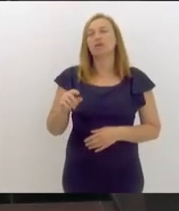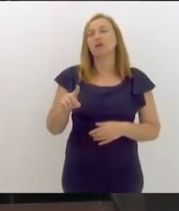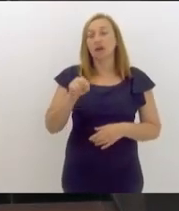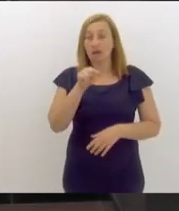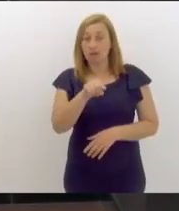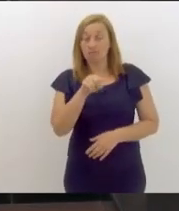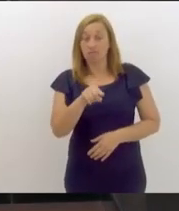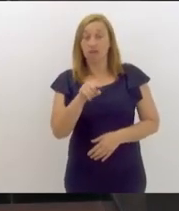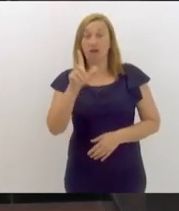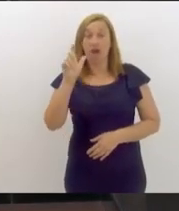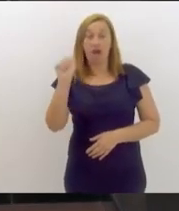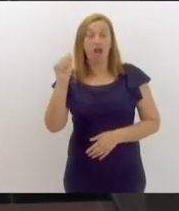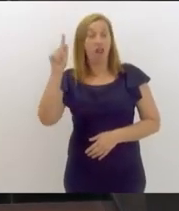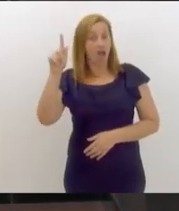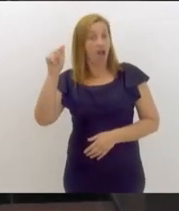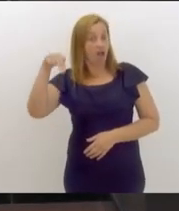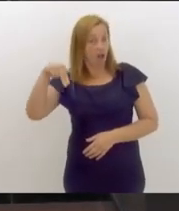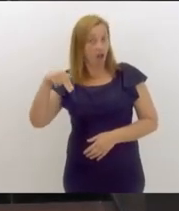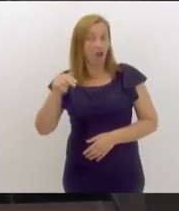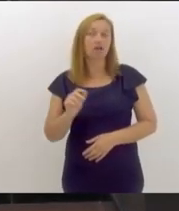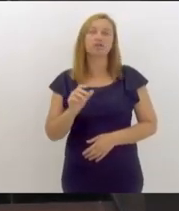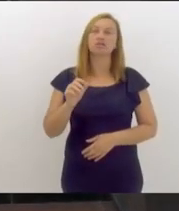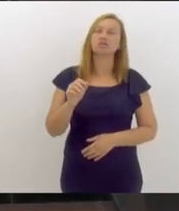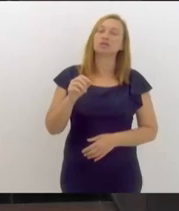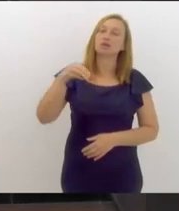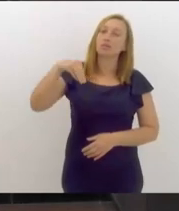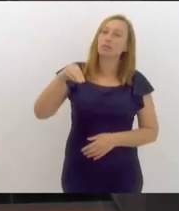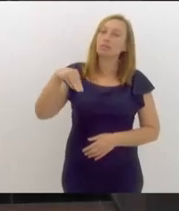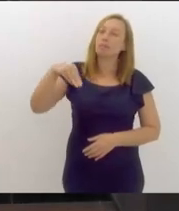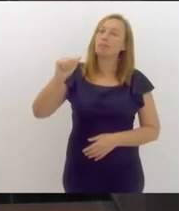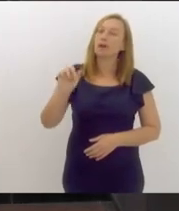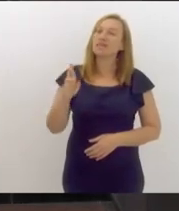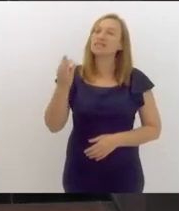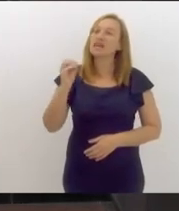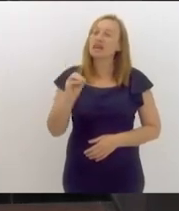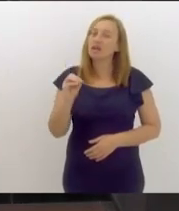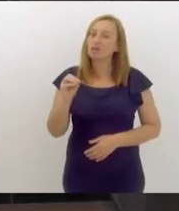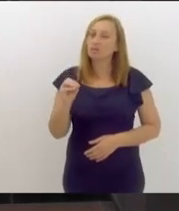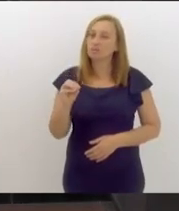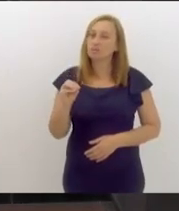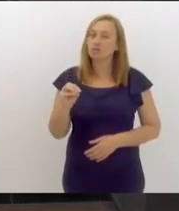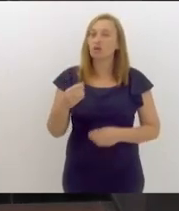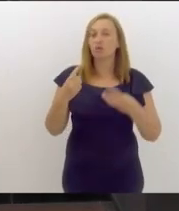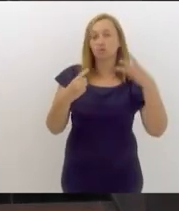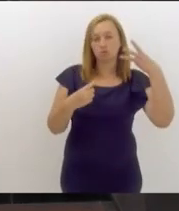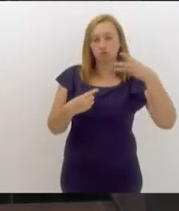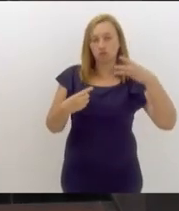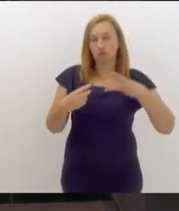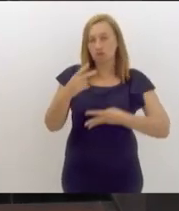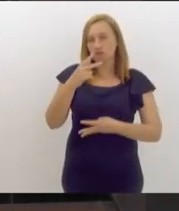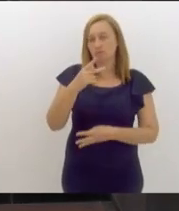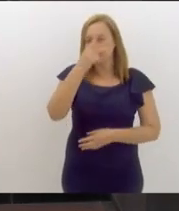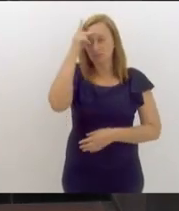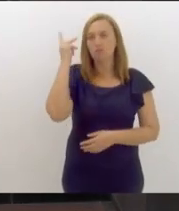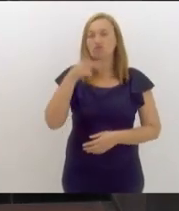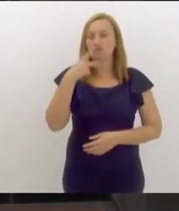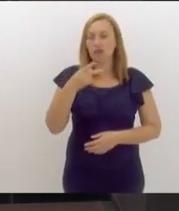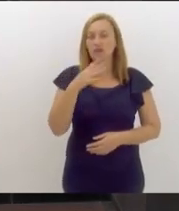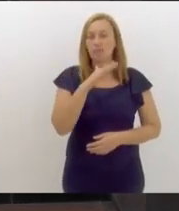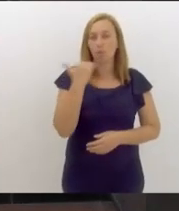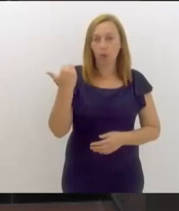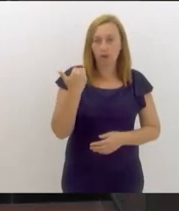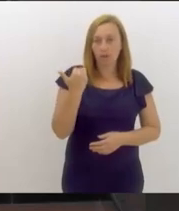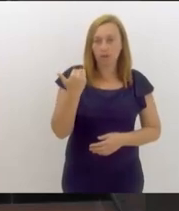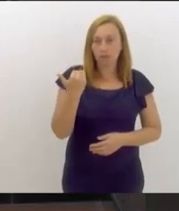Cavalcante e o sargento Marcelo Félix os três primeiros que eu citei foram mortos